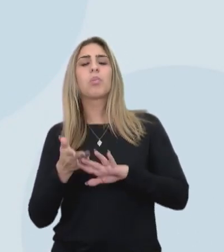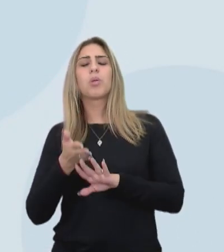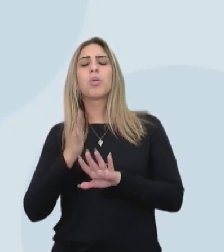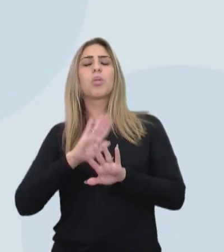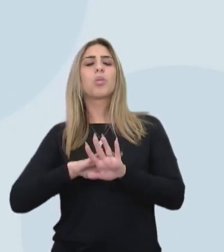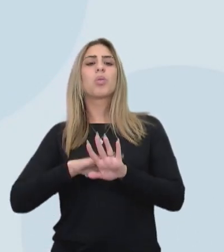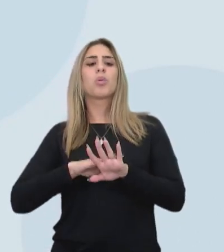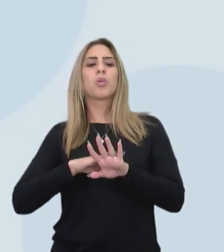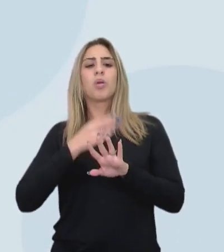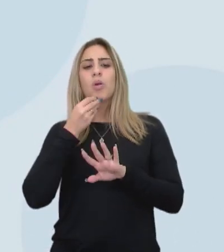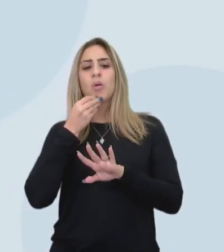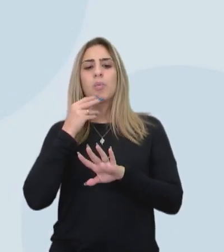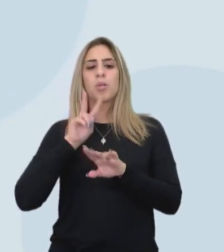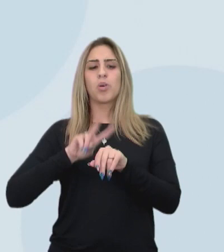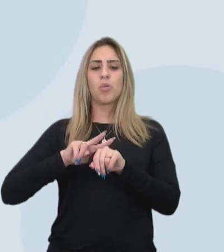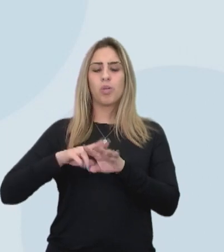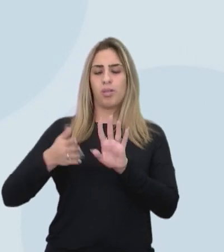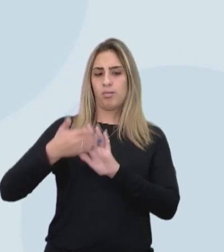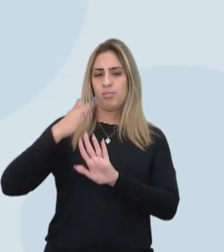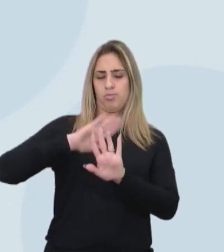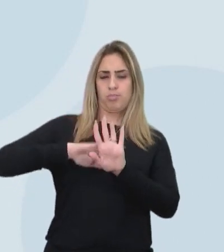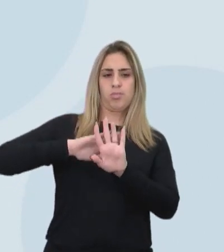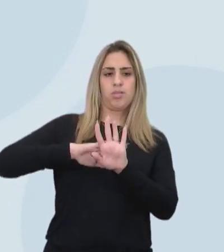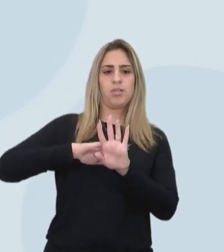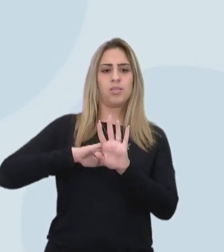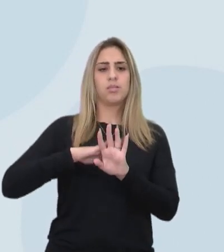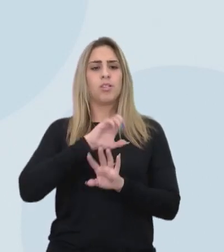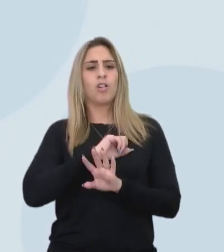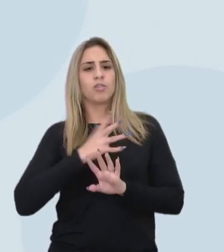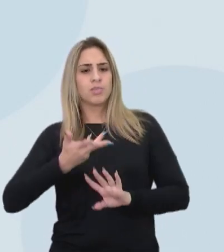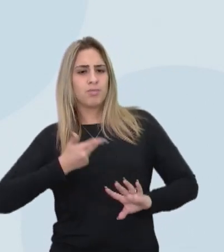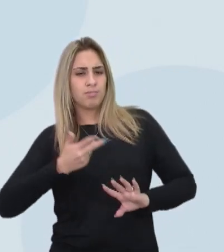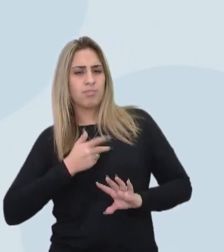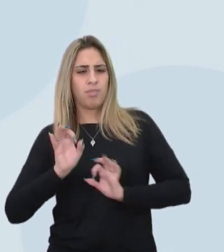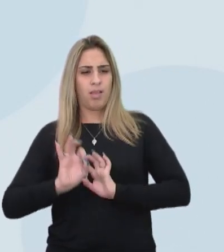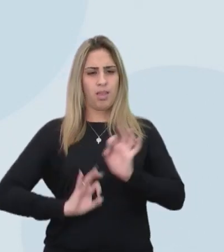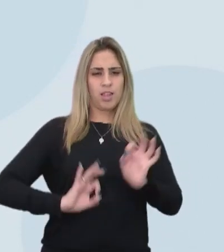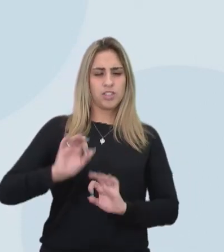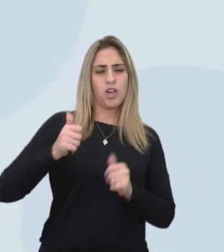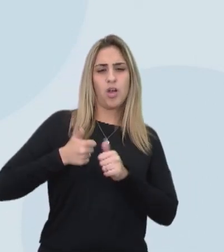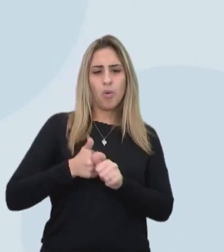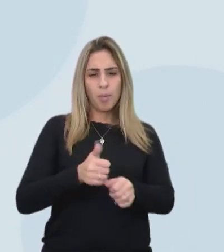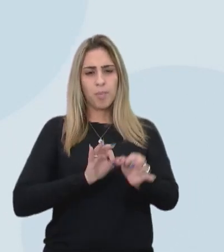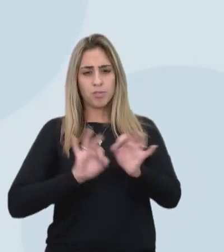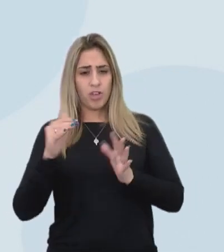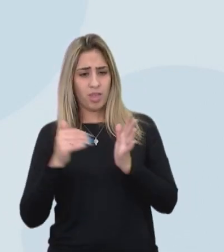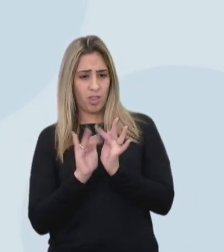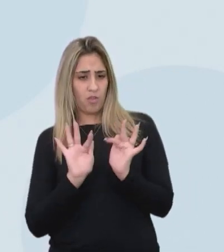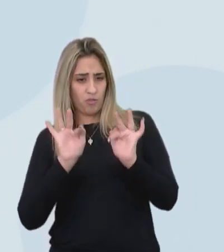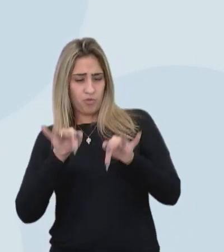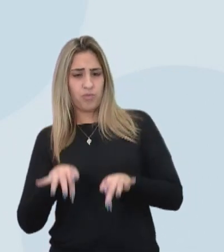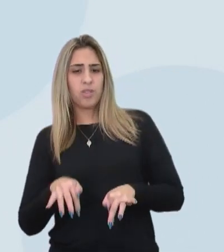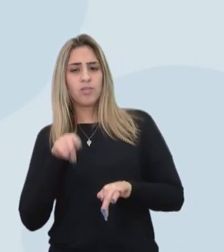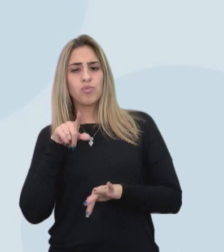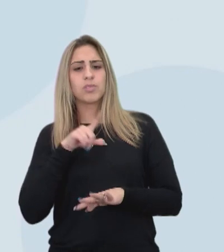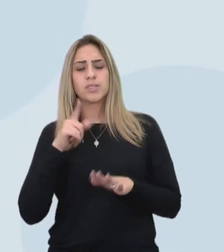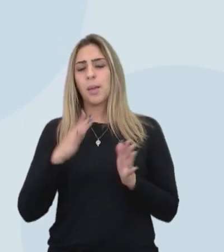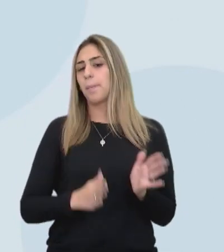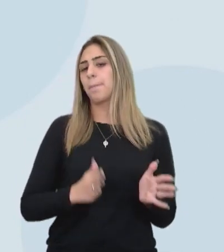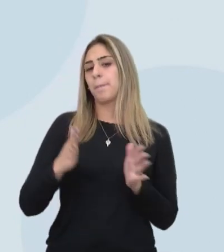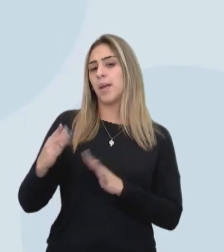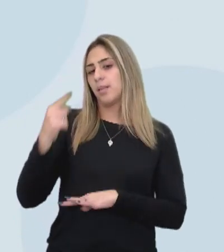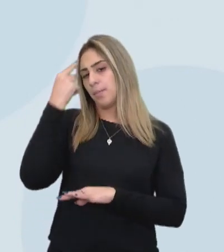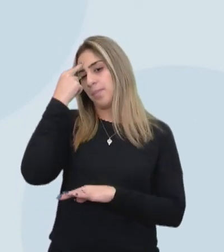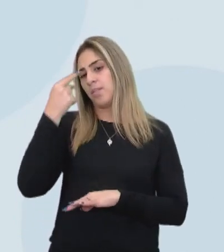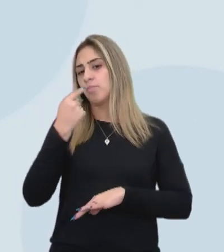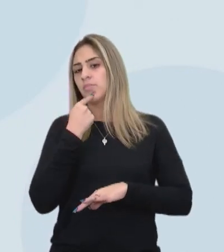Se você gosta de correria e apresenta o perfil de planejar, executar e acompanhar o projeto até o final, você já tem parte do perfil de